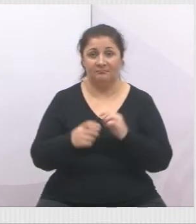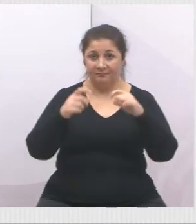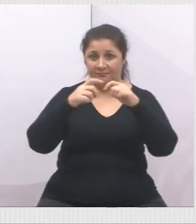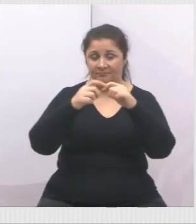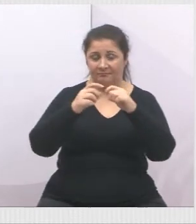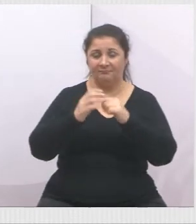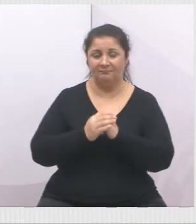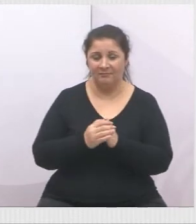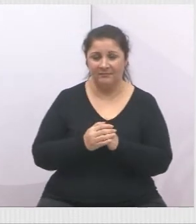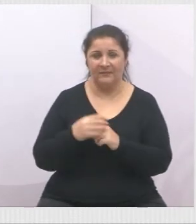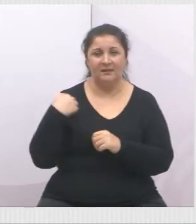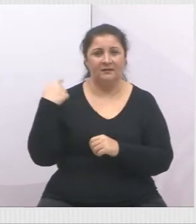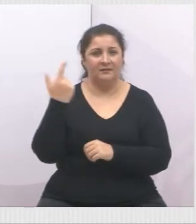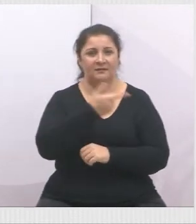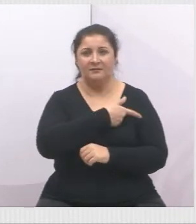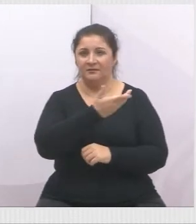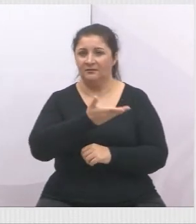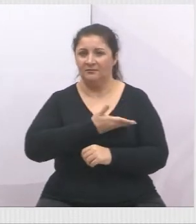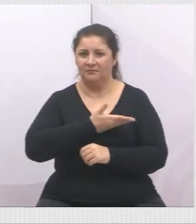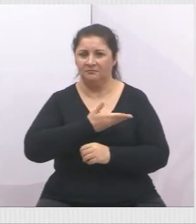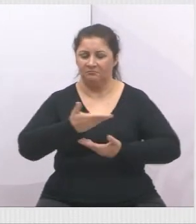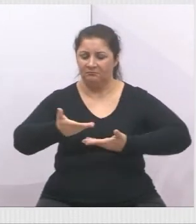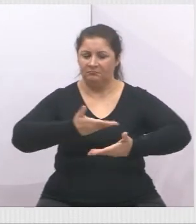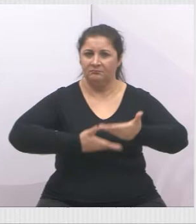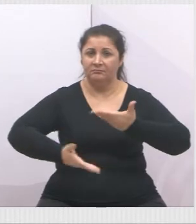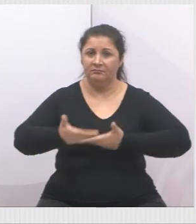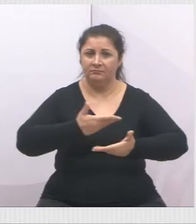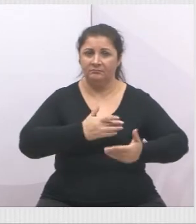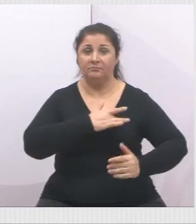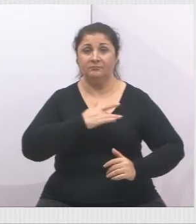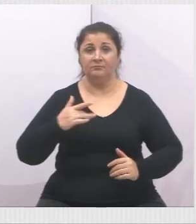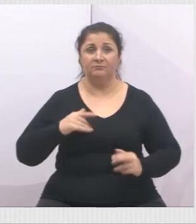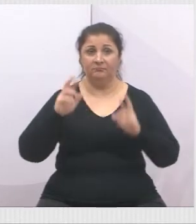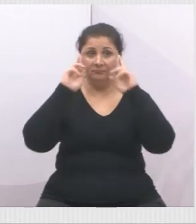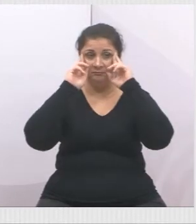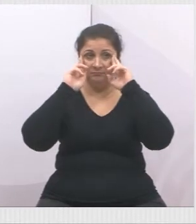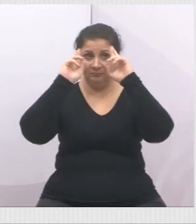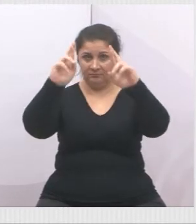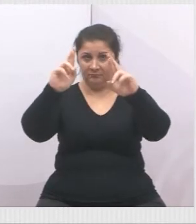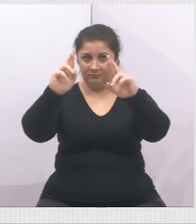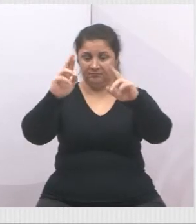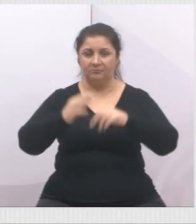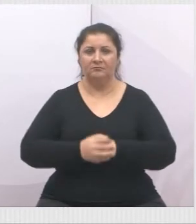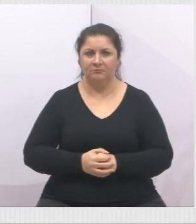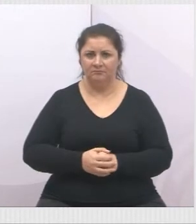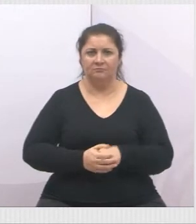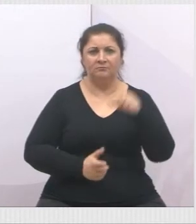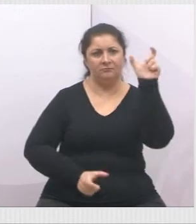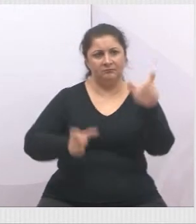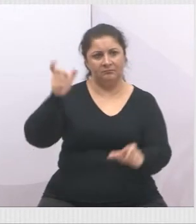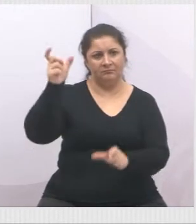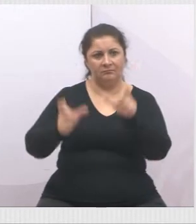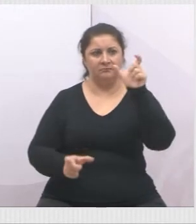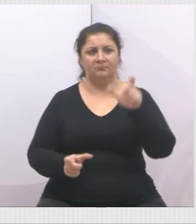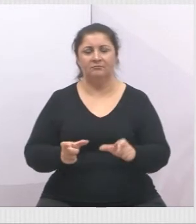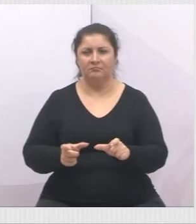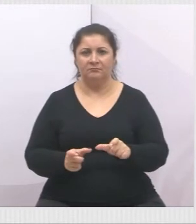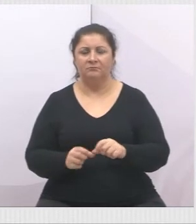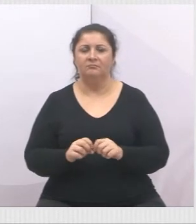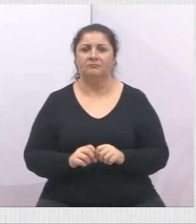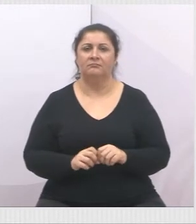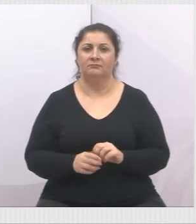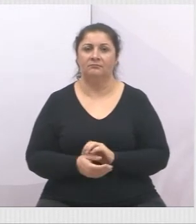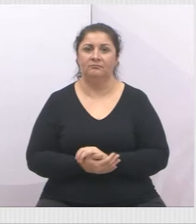companheiro na construção de um serviço de saúde que respeitasse o verdadeiro humanismo e a sacralidade da pessoa